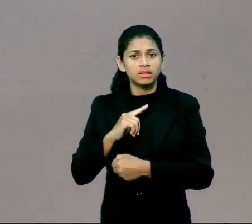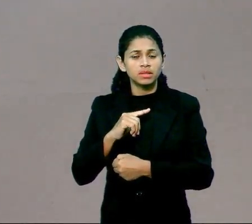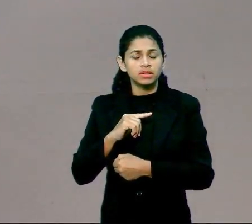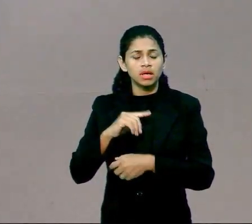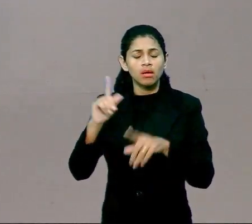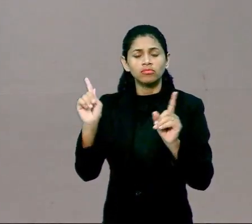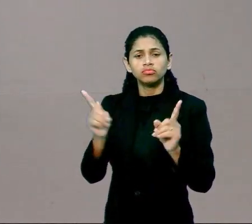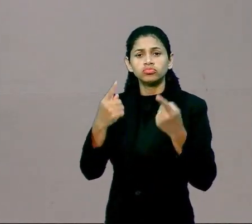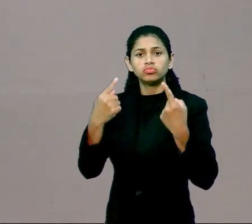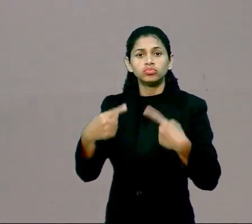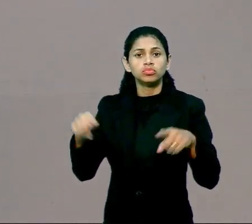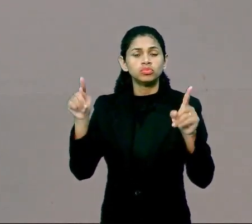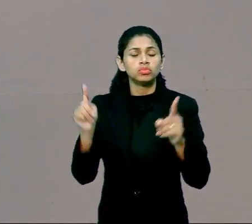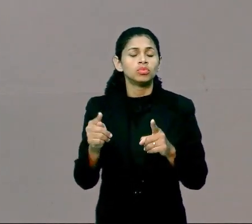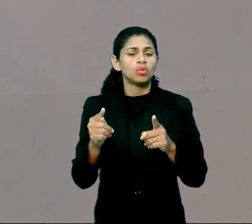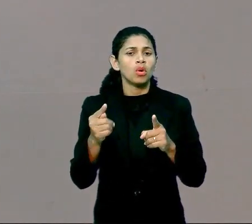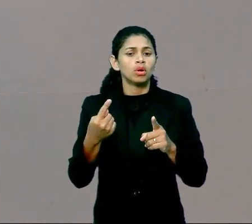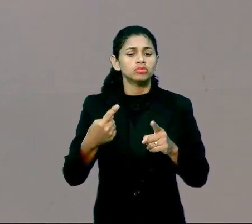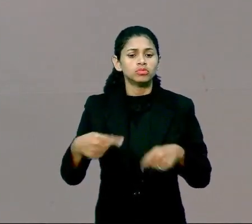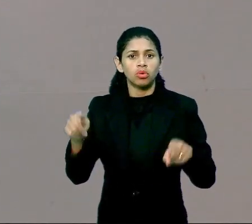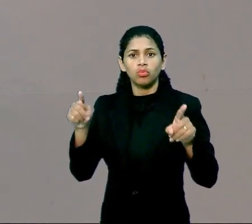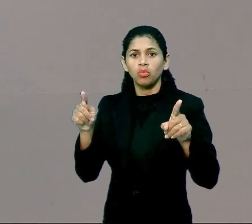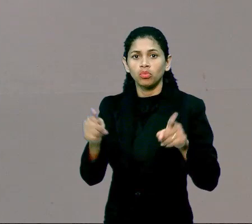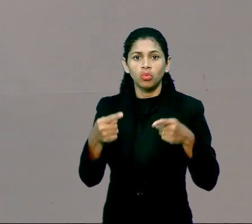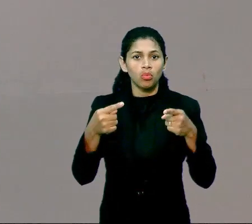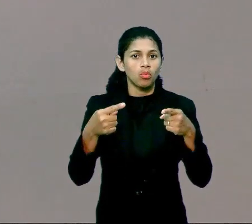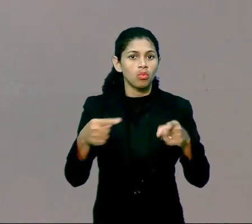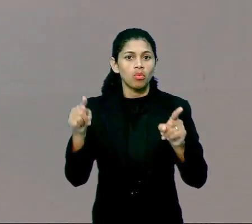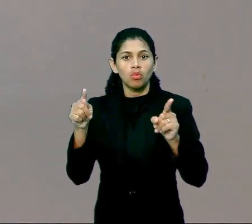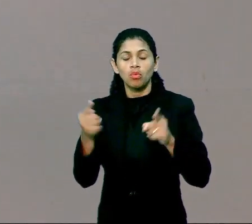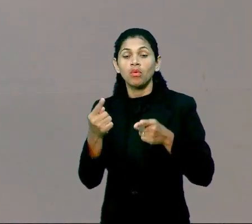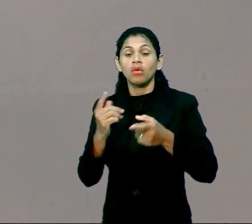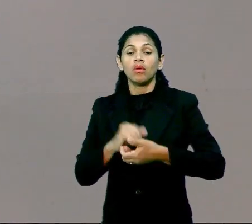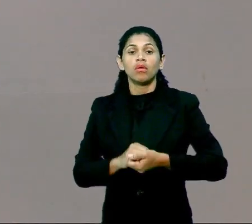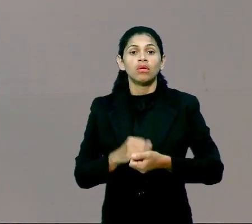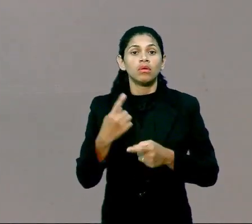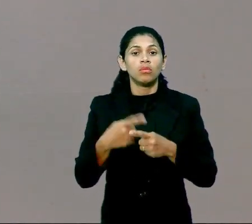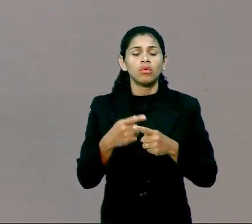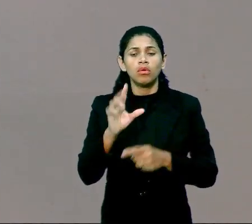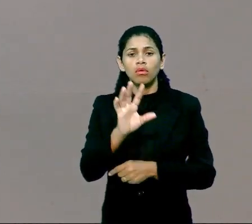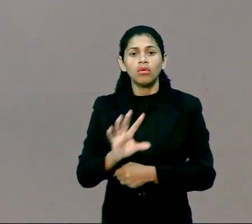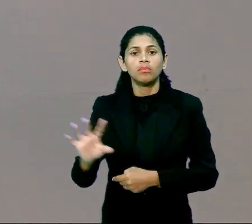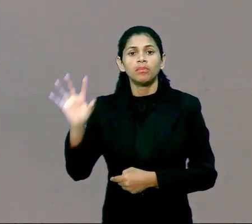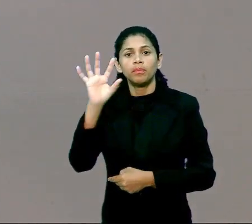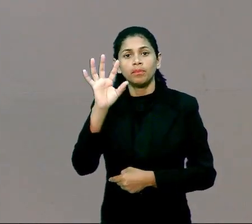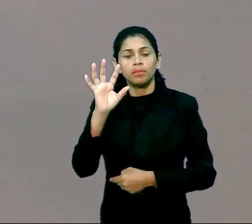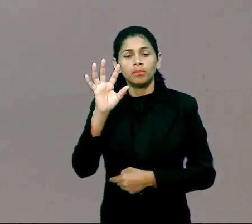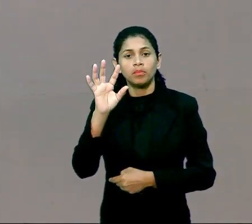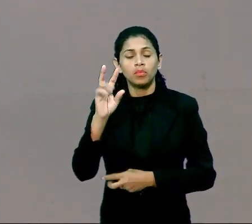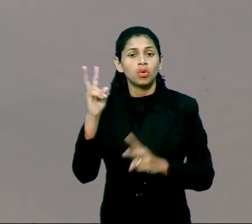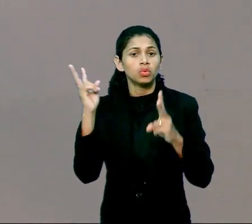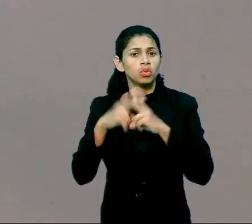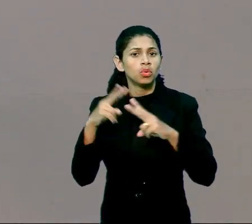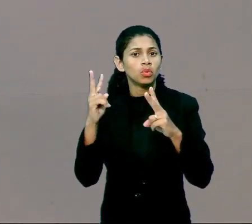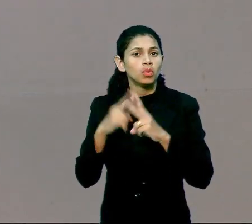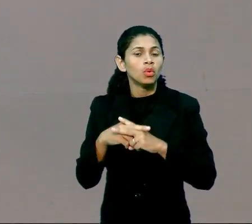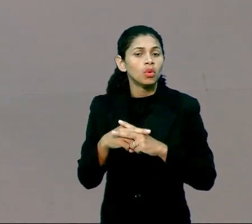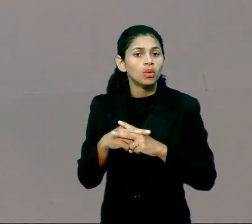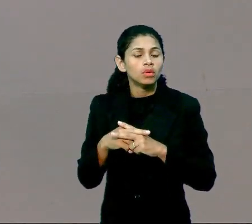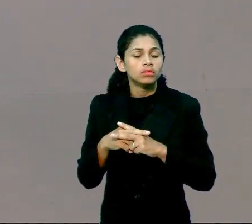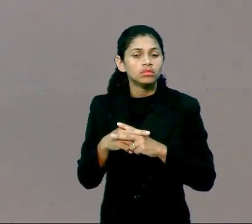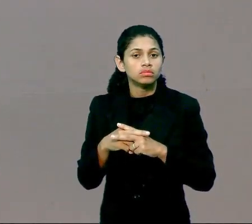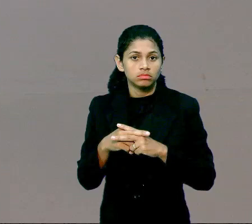taran, tan. Você consegue fazer toda uma associação e um mapeamento de uma luta com base na performance de